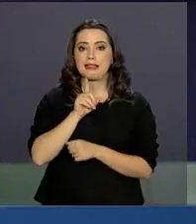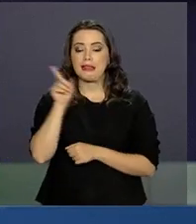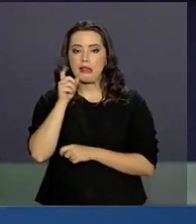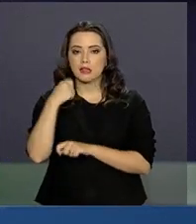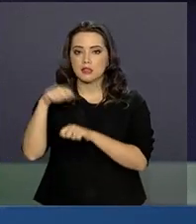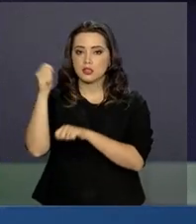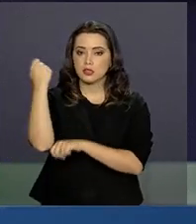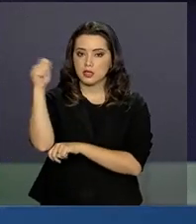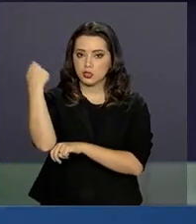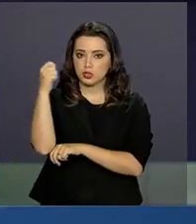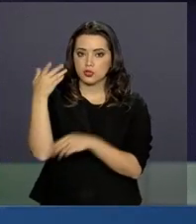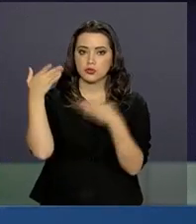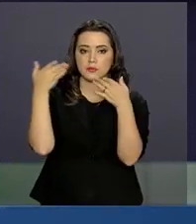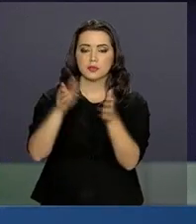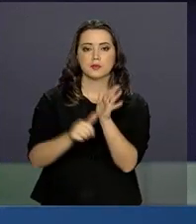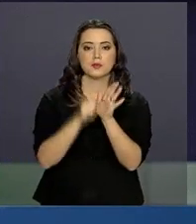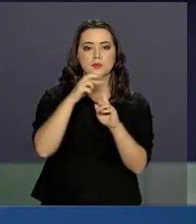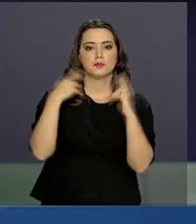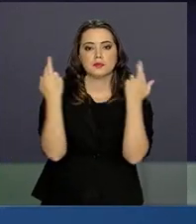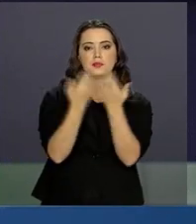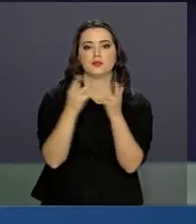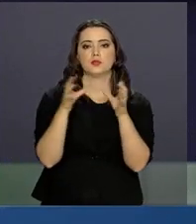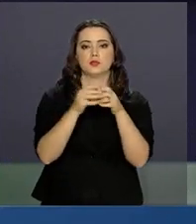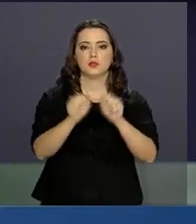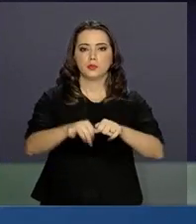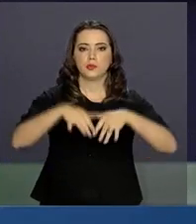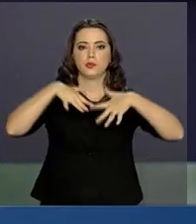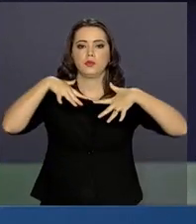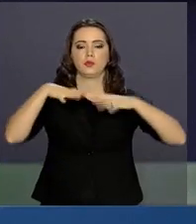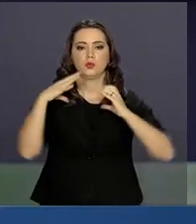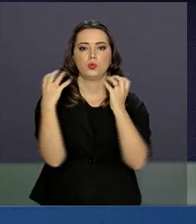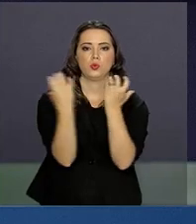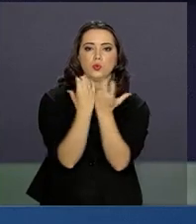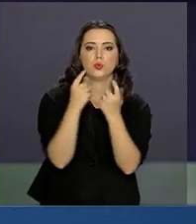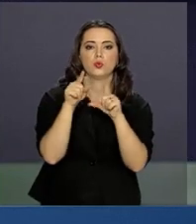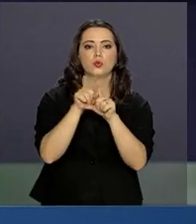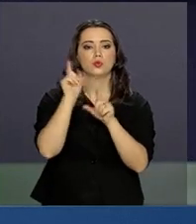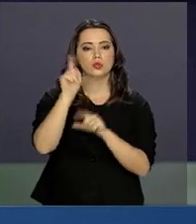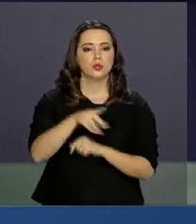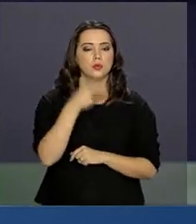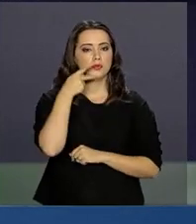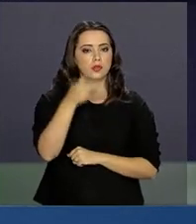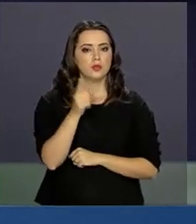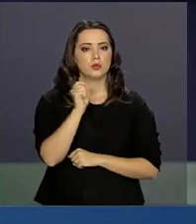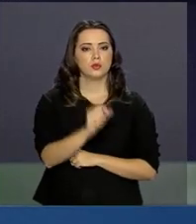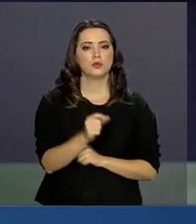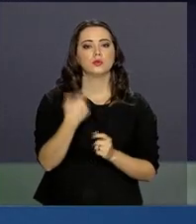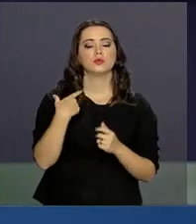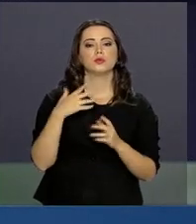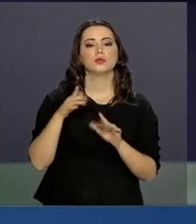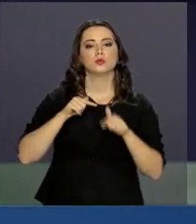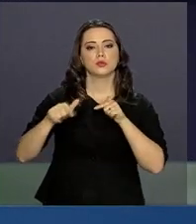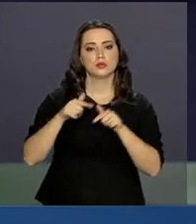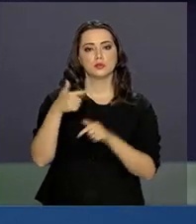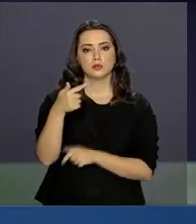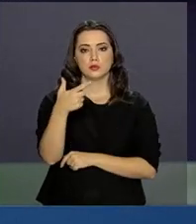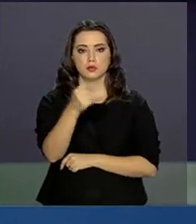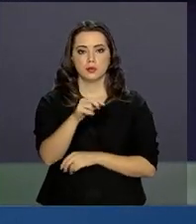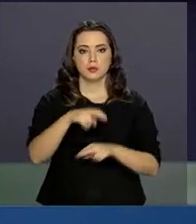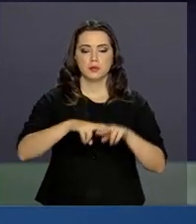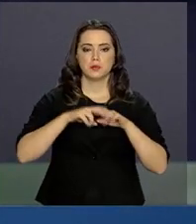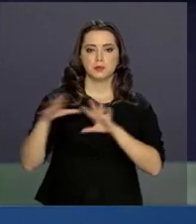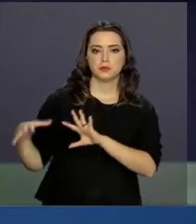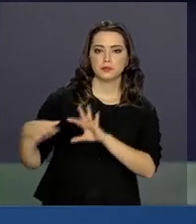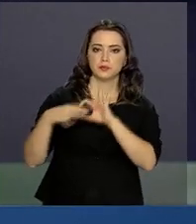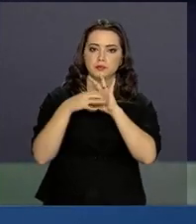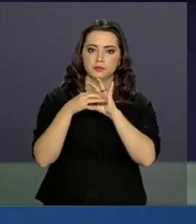Buenos Aires e participou da primeira reunião plenária de cúpula. Durante o discurso, Michel Temer defendeu a atuação do G20